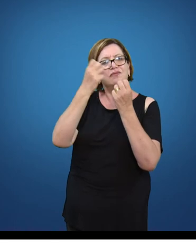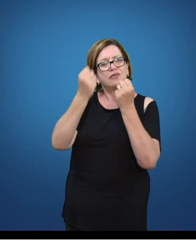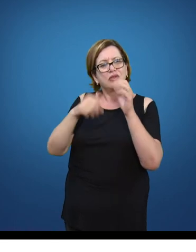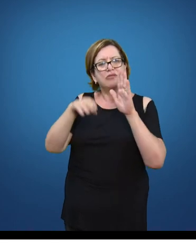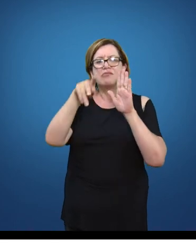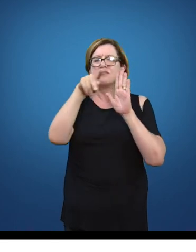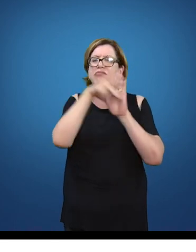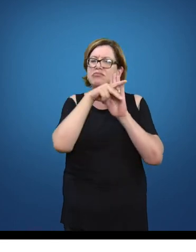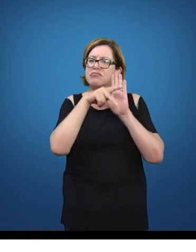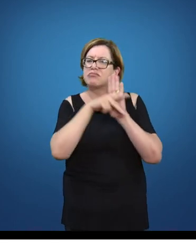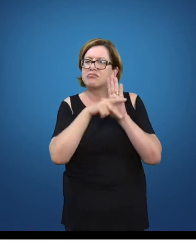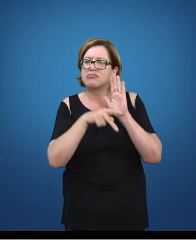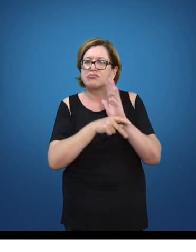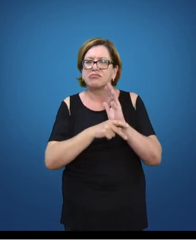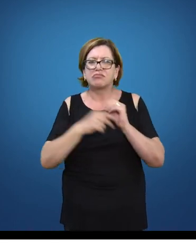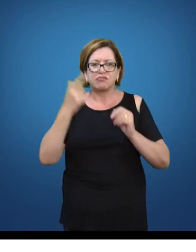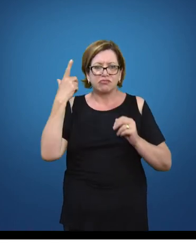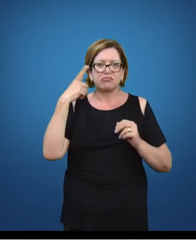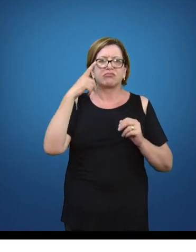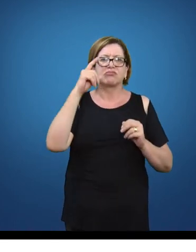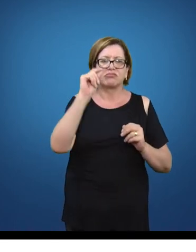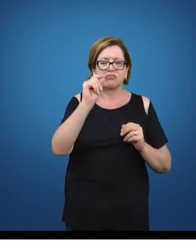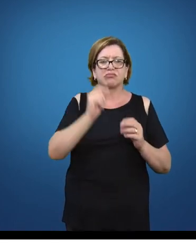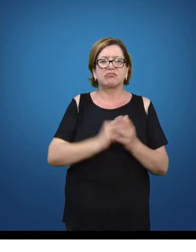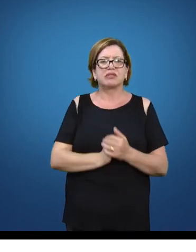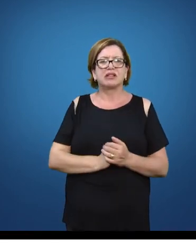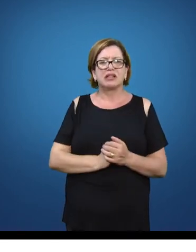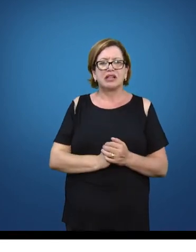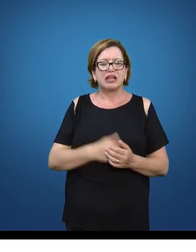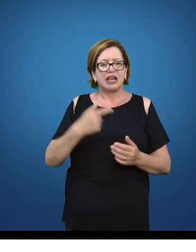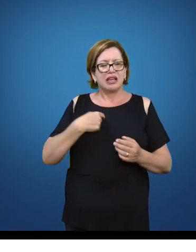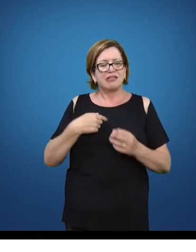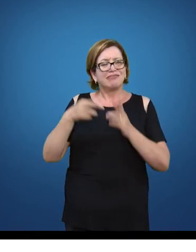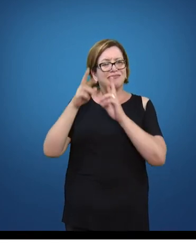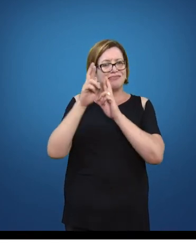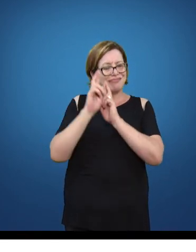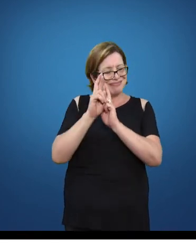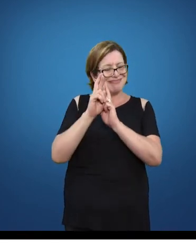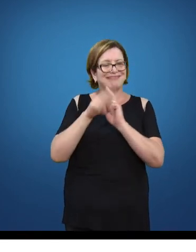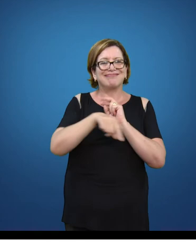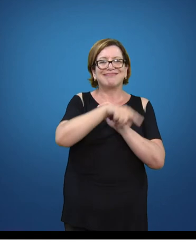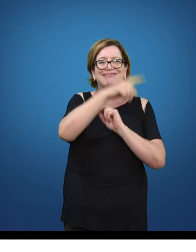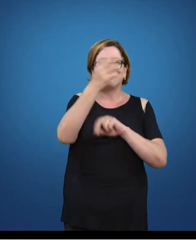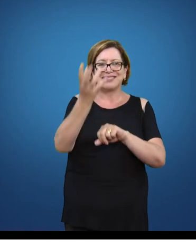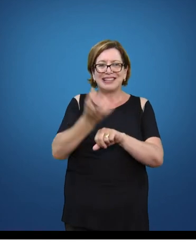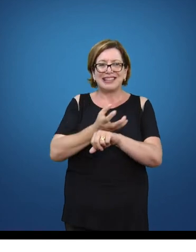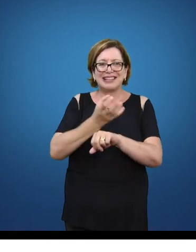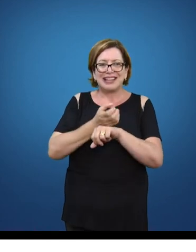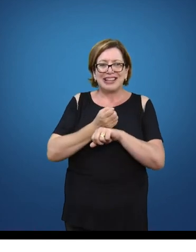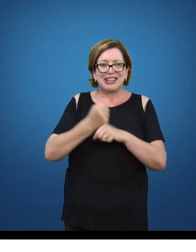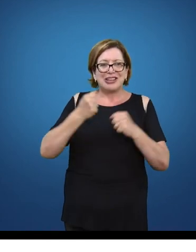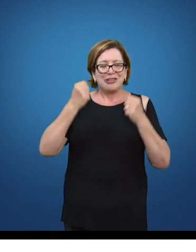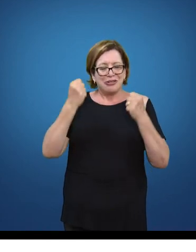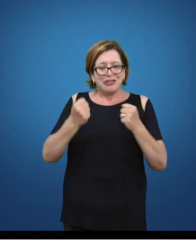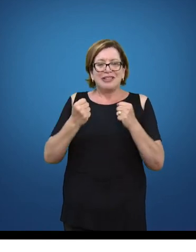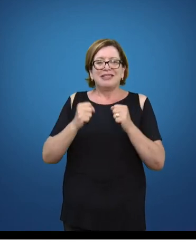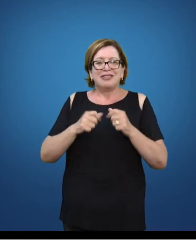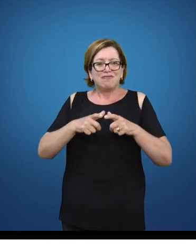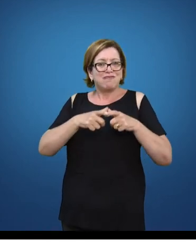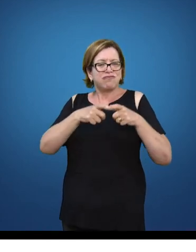propósito seja atingido então espero que nessa disciplina possa ampliar